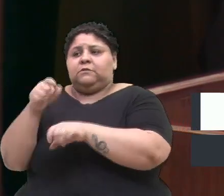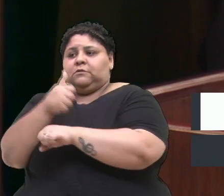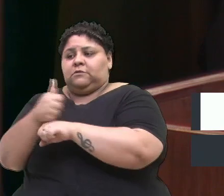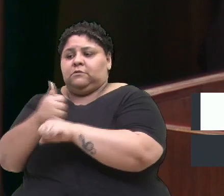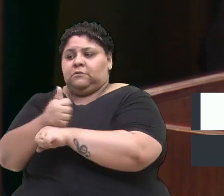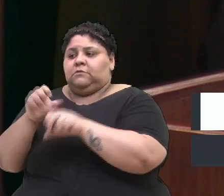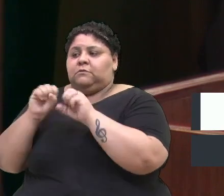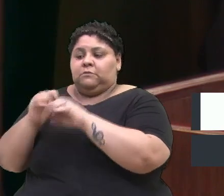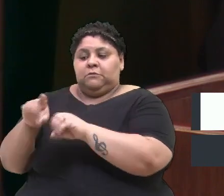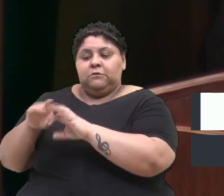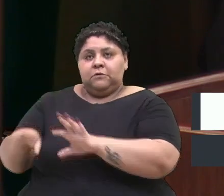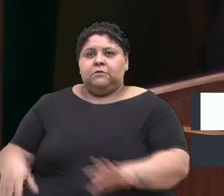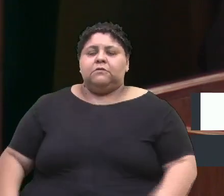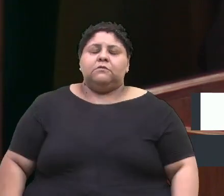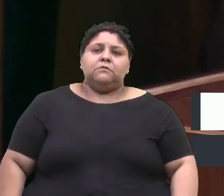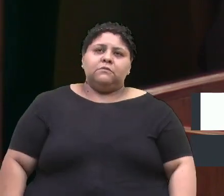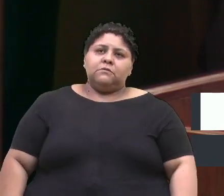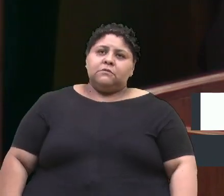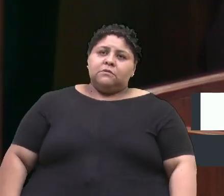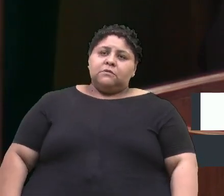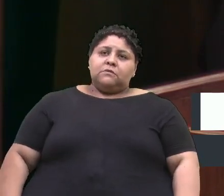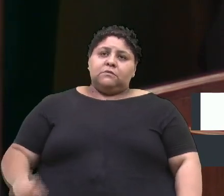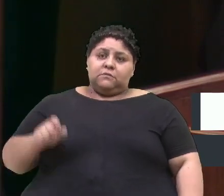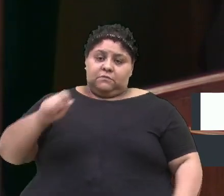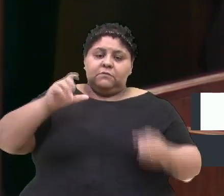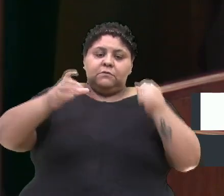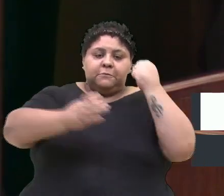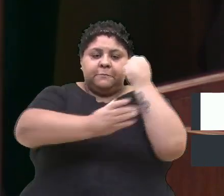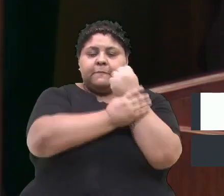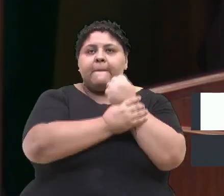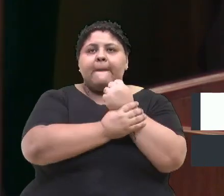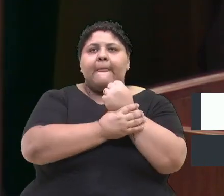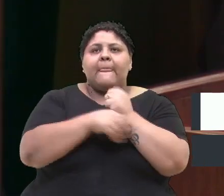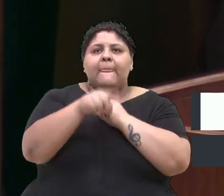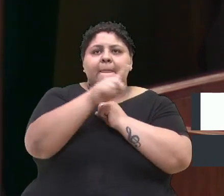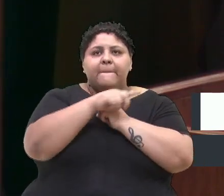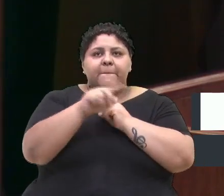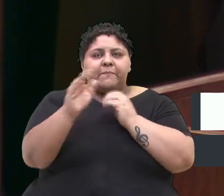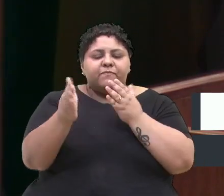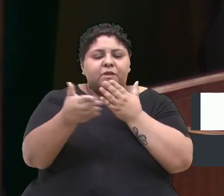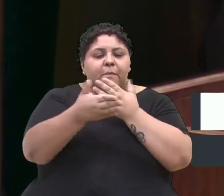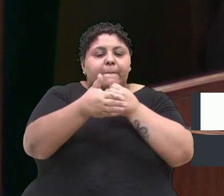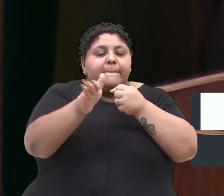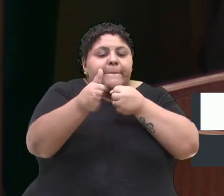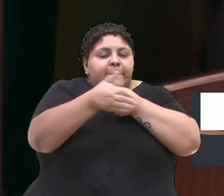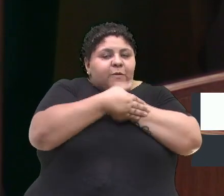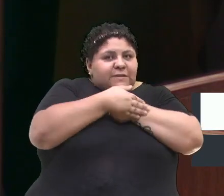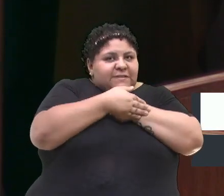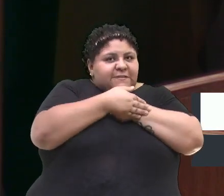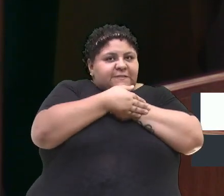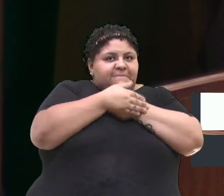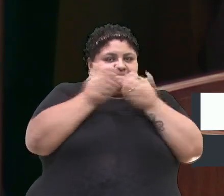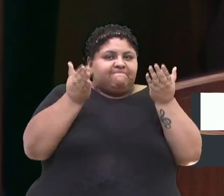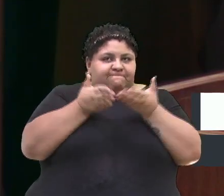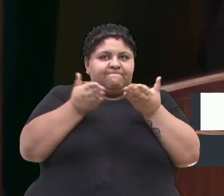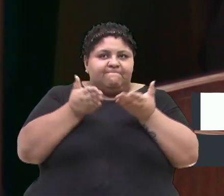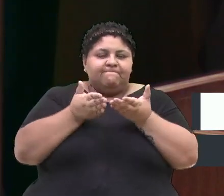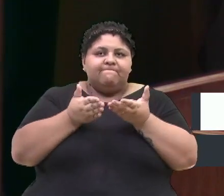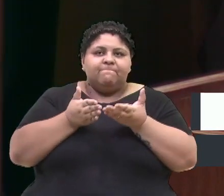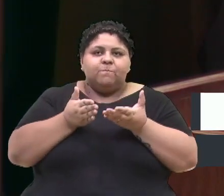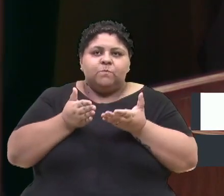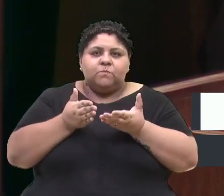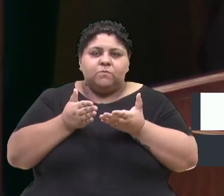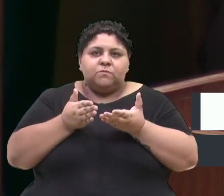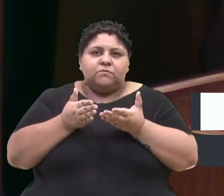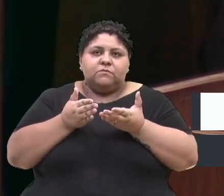educação. E questão de segurança é a nossa proteção. Hoje,